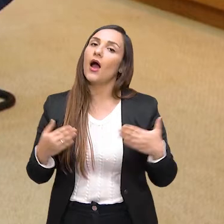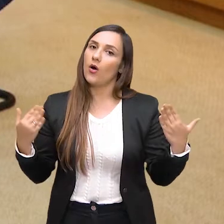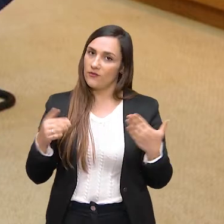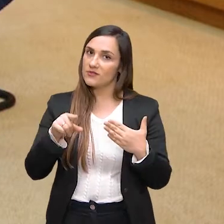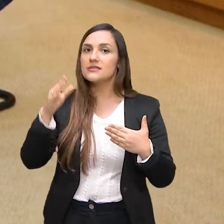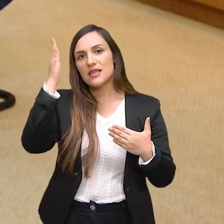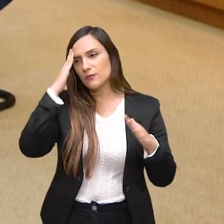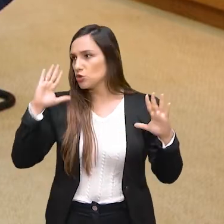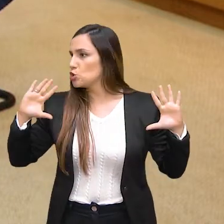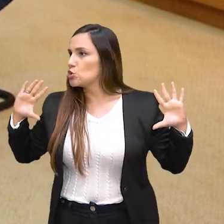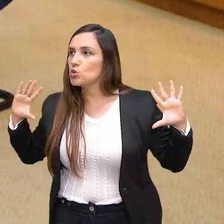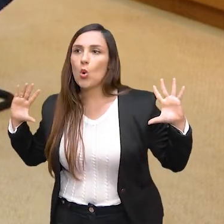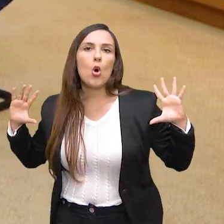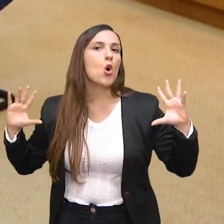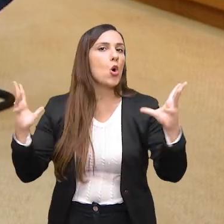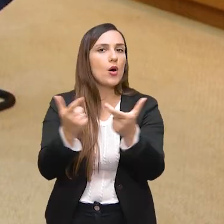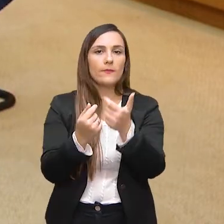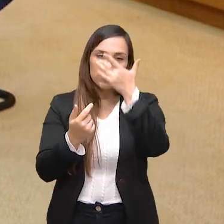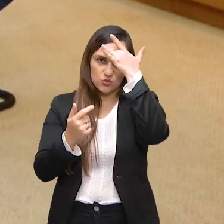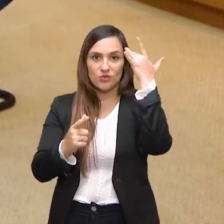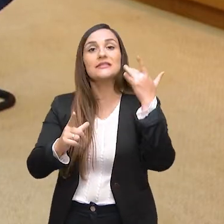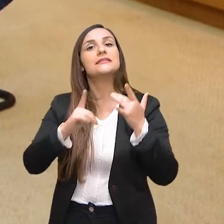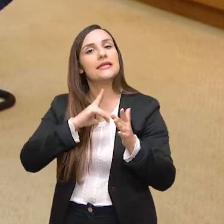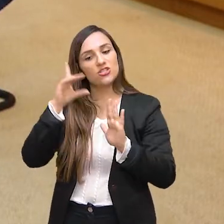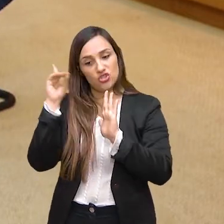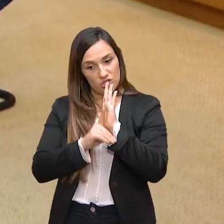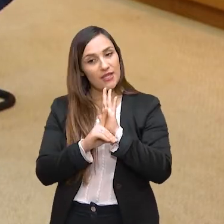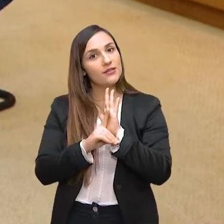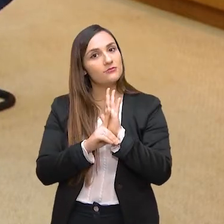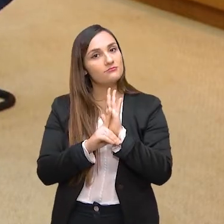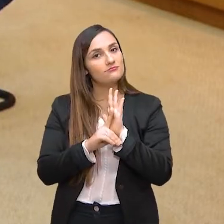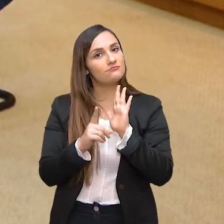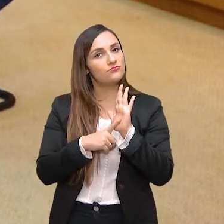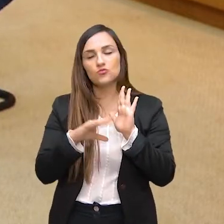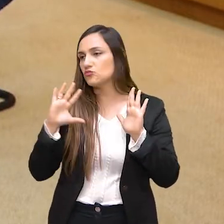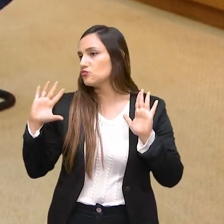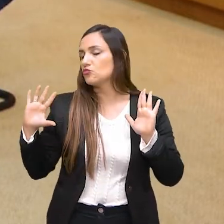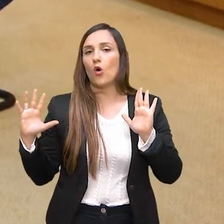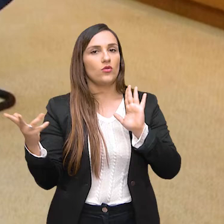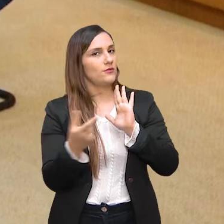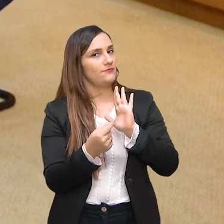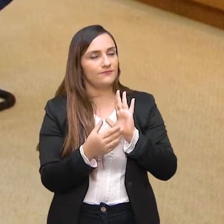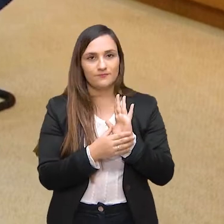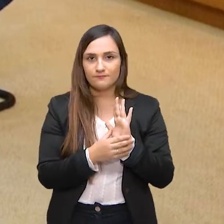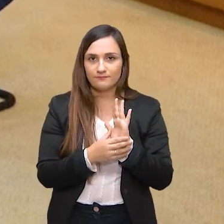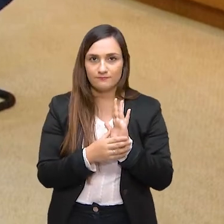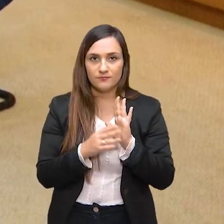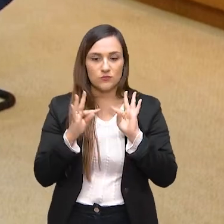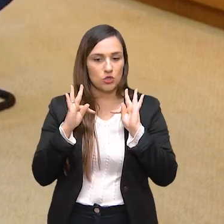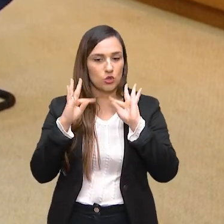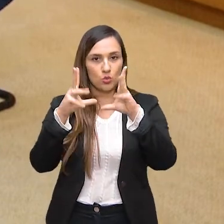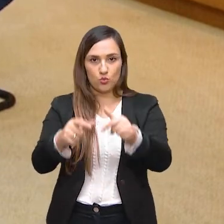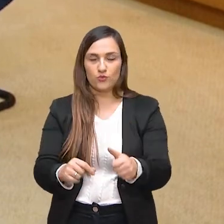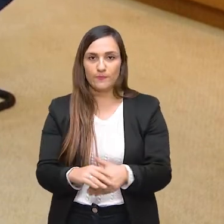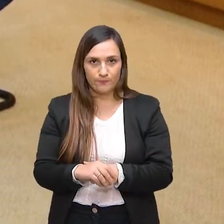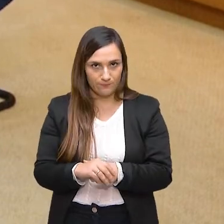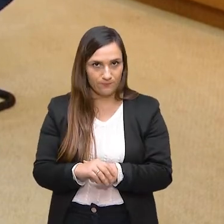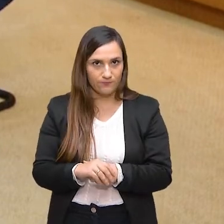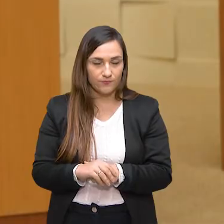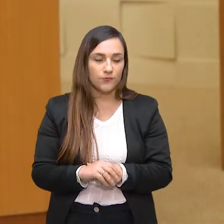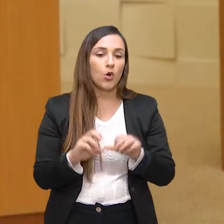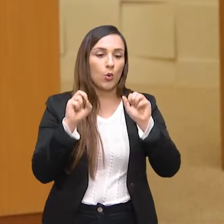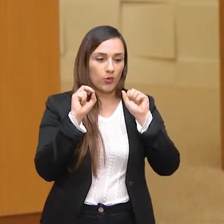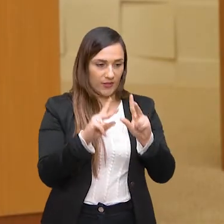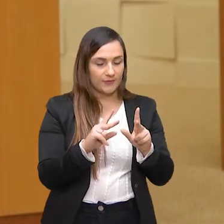noção de que toda pessoa tem direitos, então, você basta ser pessoa para que você tenha